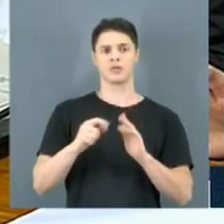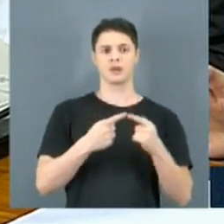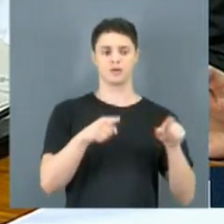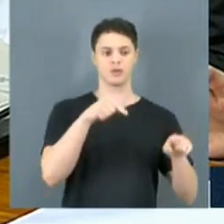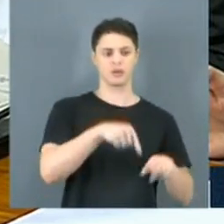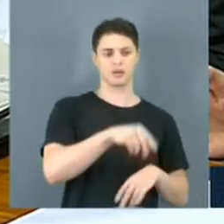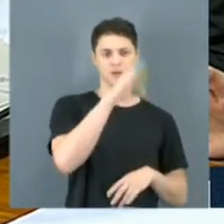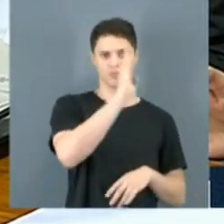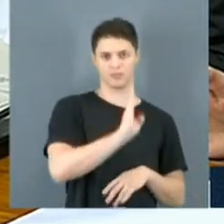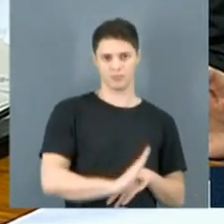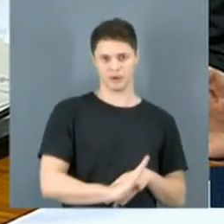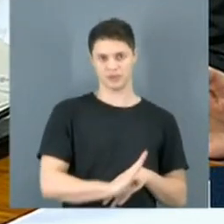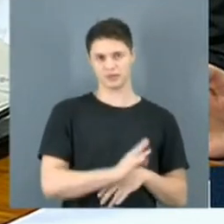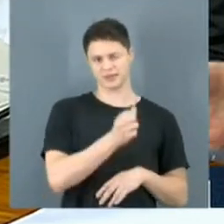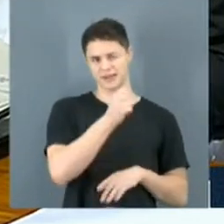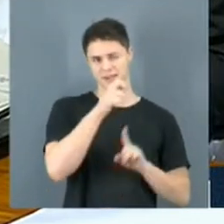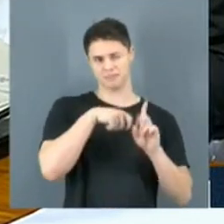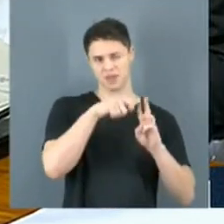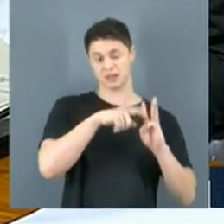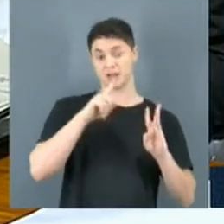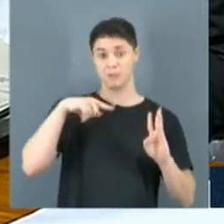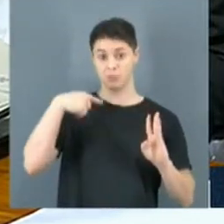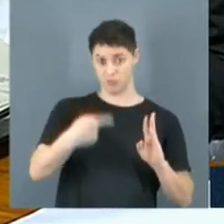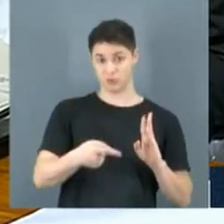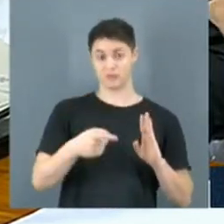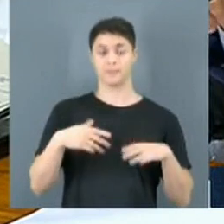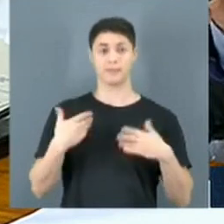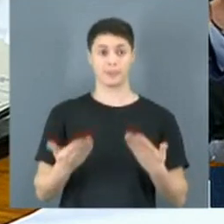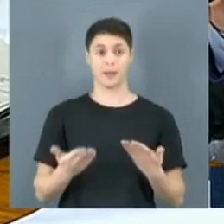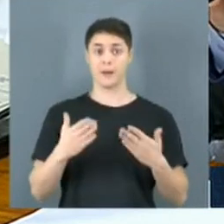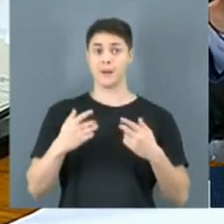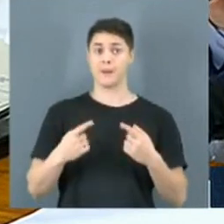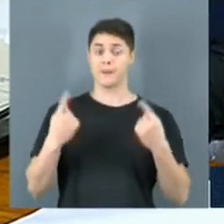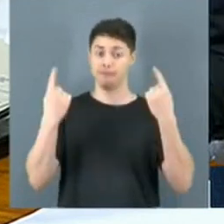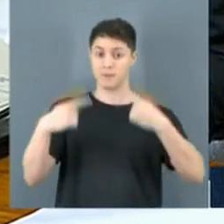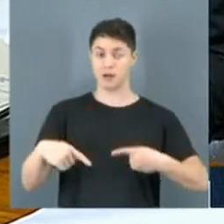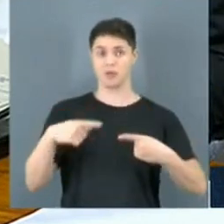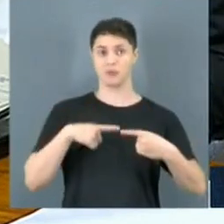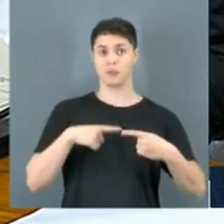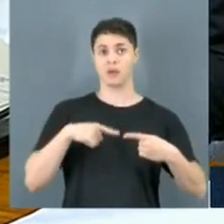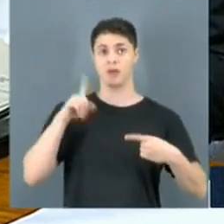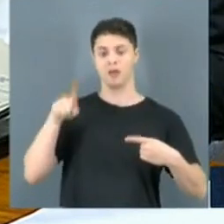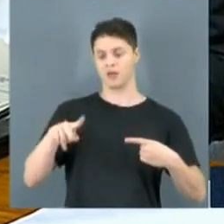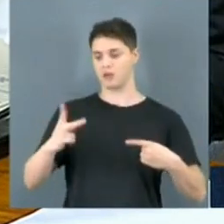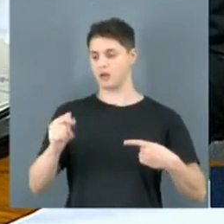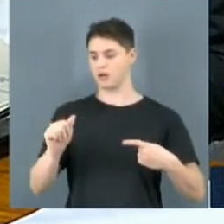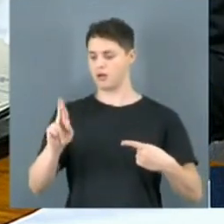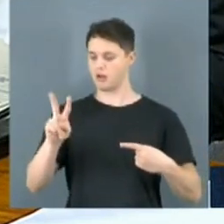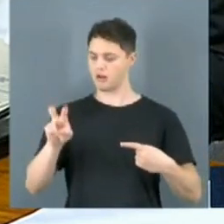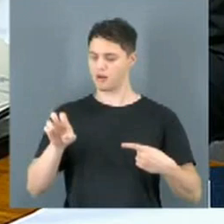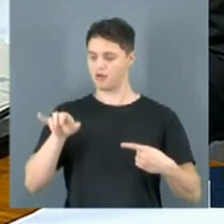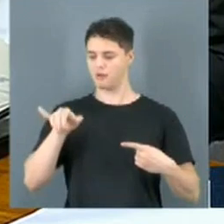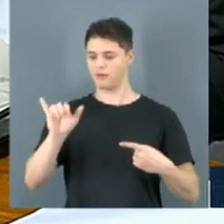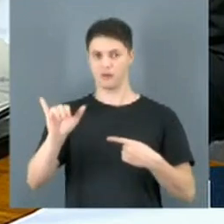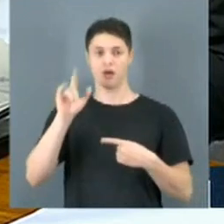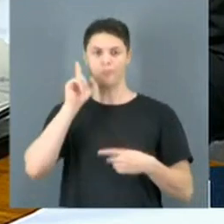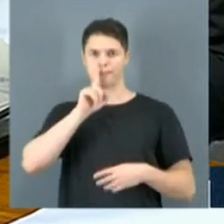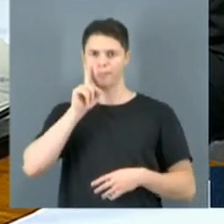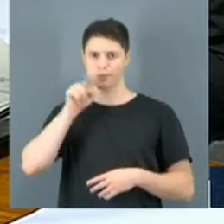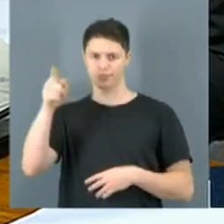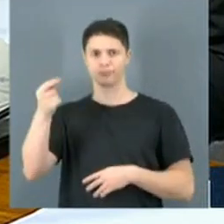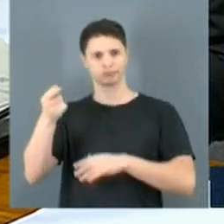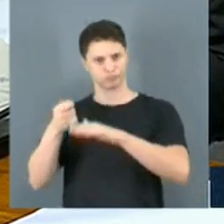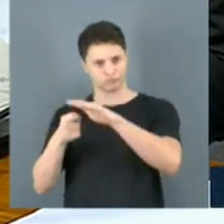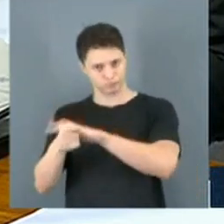de ter sido lançado nos Estados Unidos. E a principal competidora da Talisman é a Harvey, uma empresa americana, muito bem